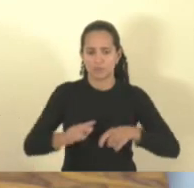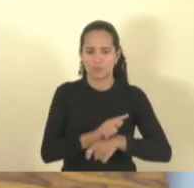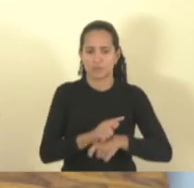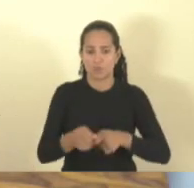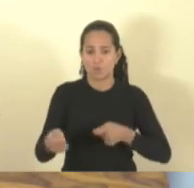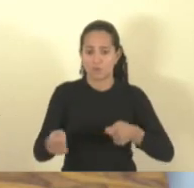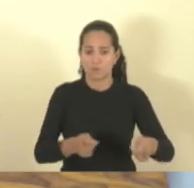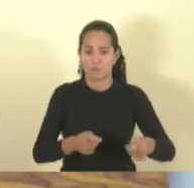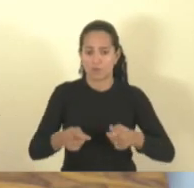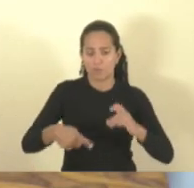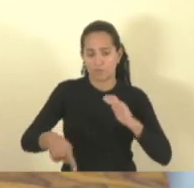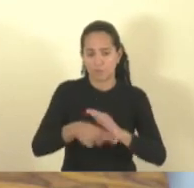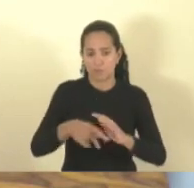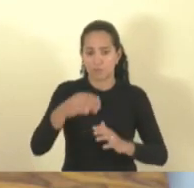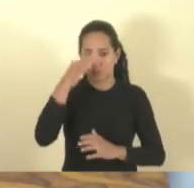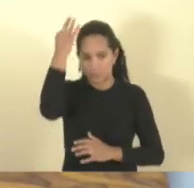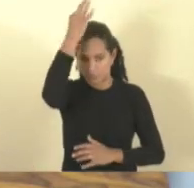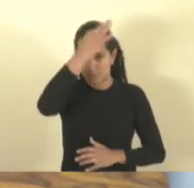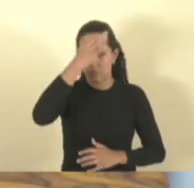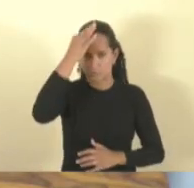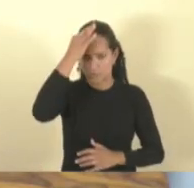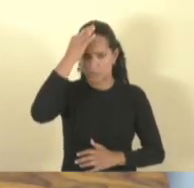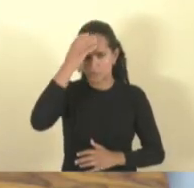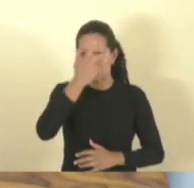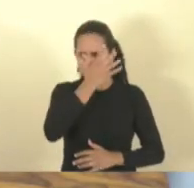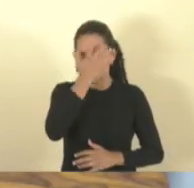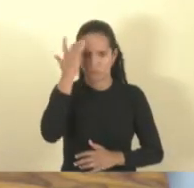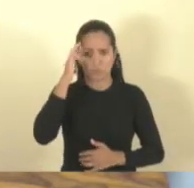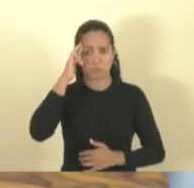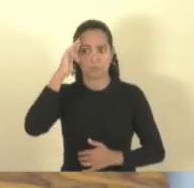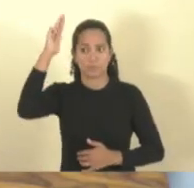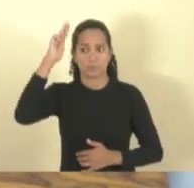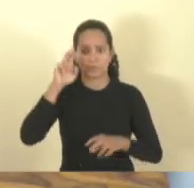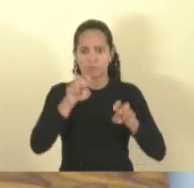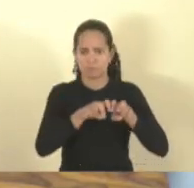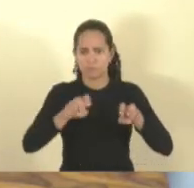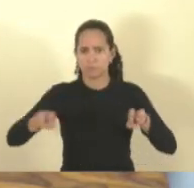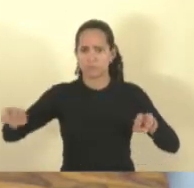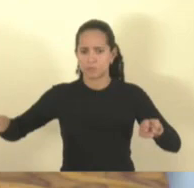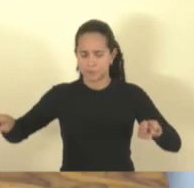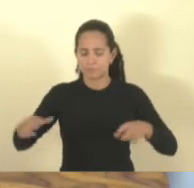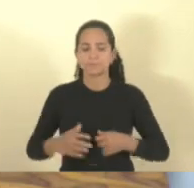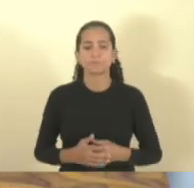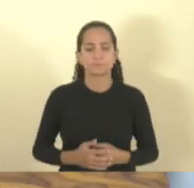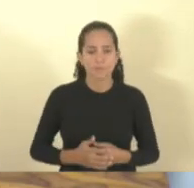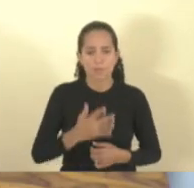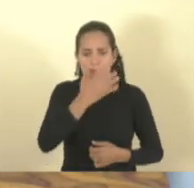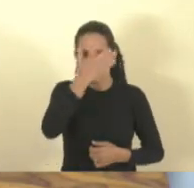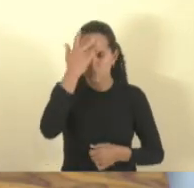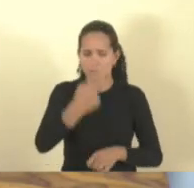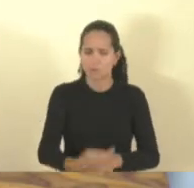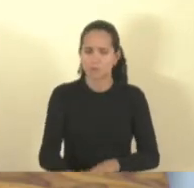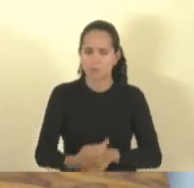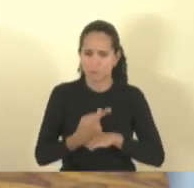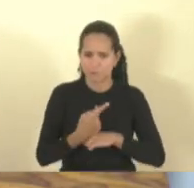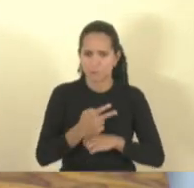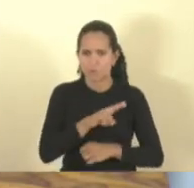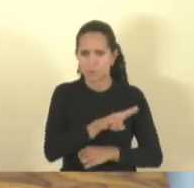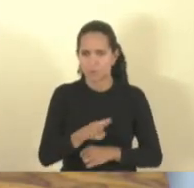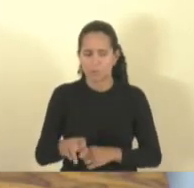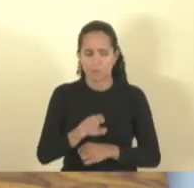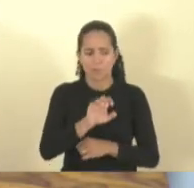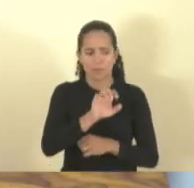do Espírito Santo. Confesso a vocês que quando me procuraram a primeira vez e que eu vi essa palavra